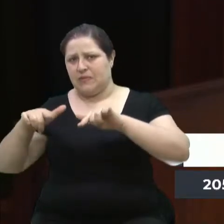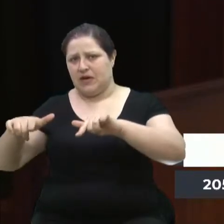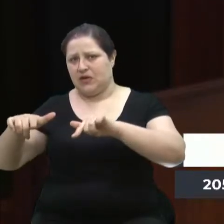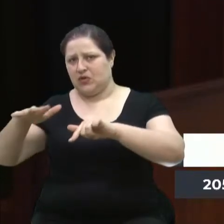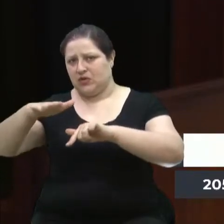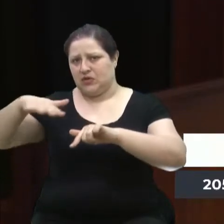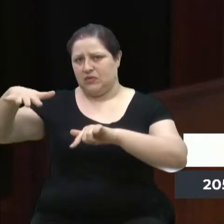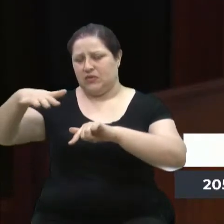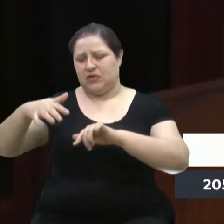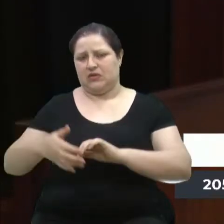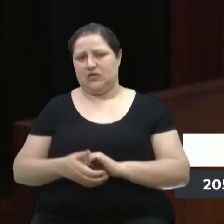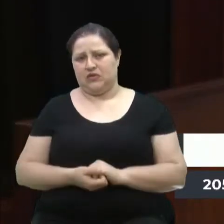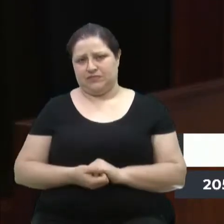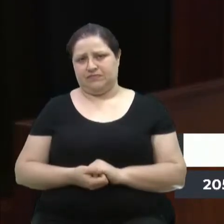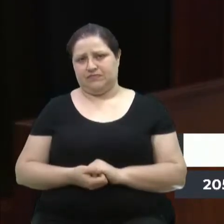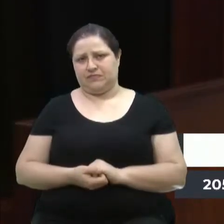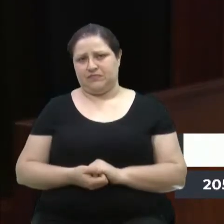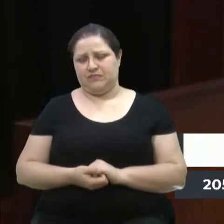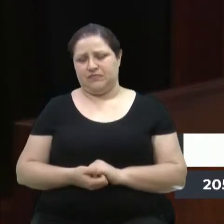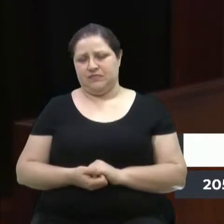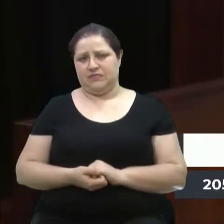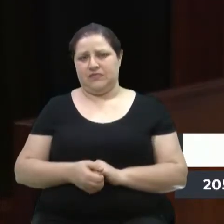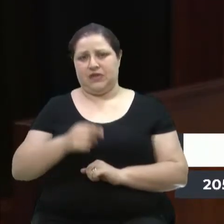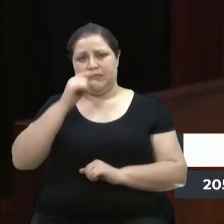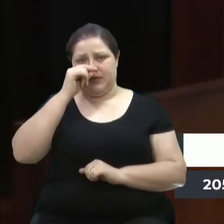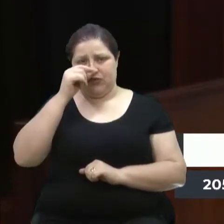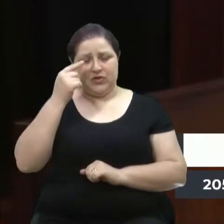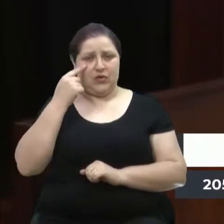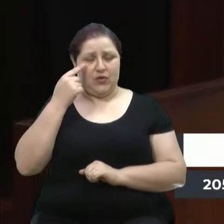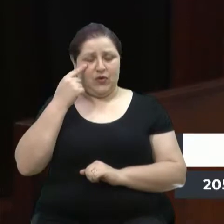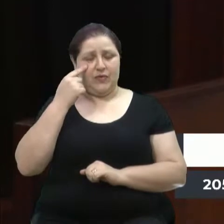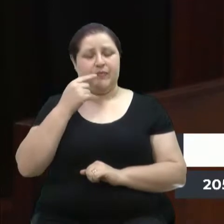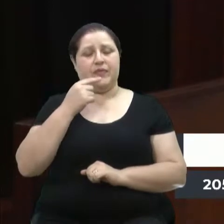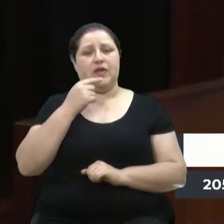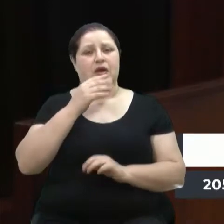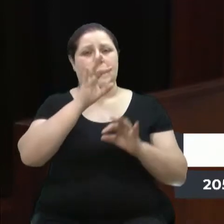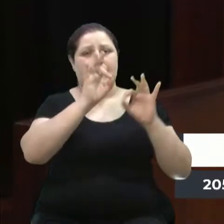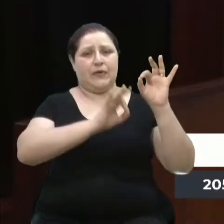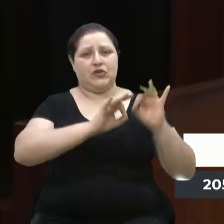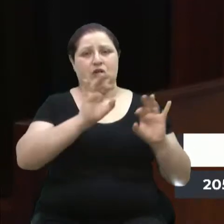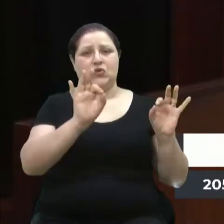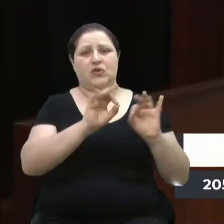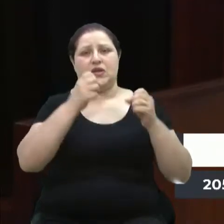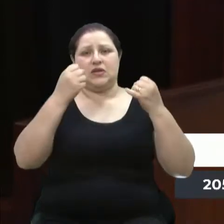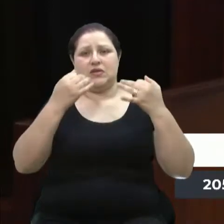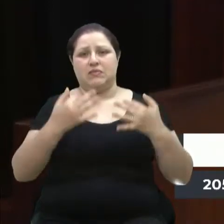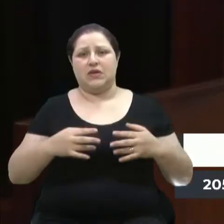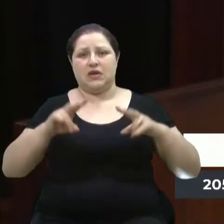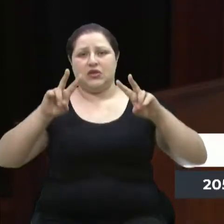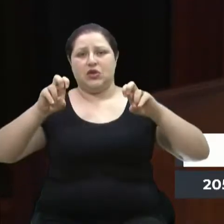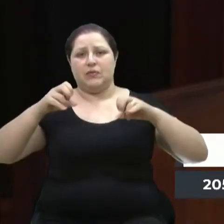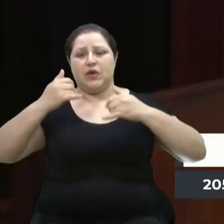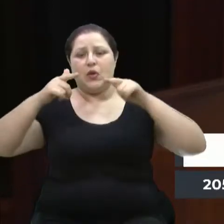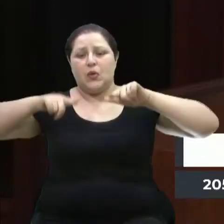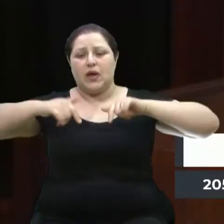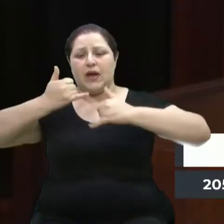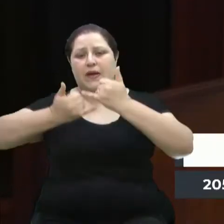eu já lhe dou os apartes mas Vereador fantinel o projeto ele não fala das ações do nosso trade conservador